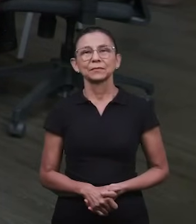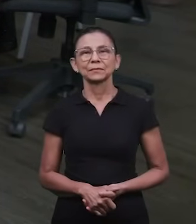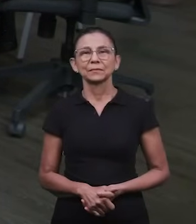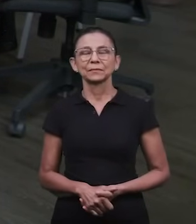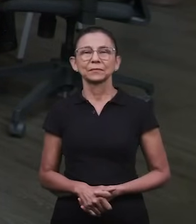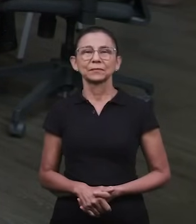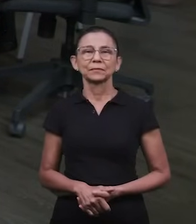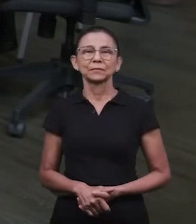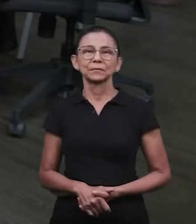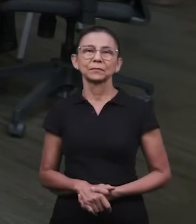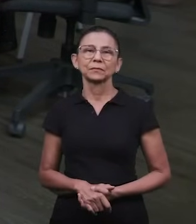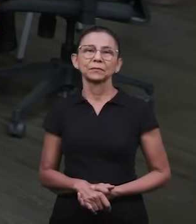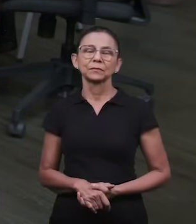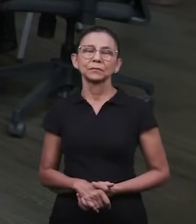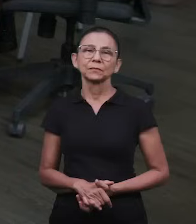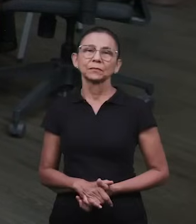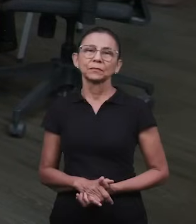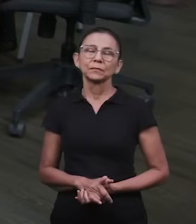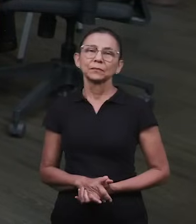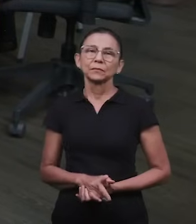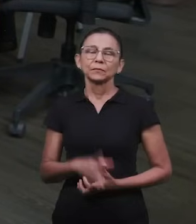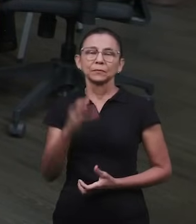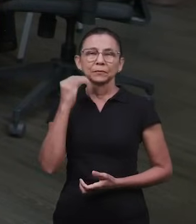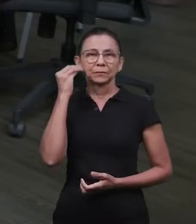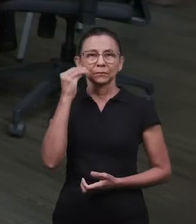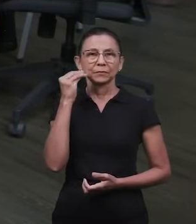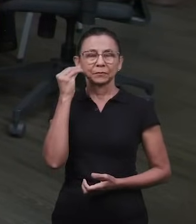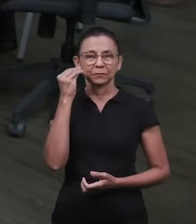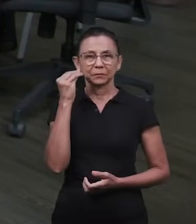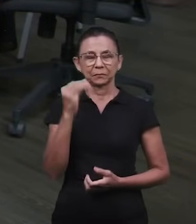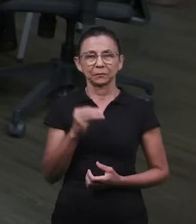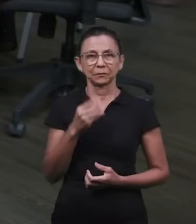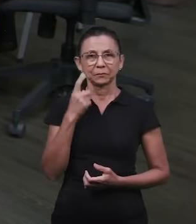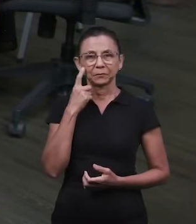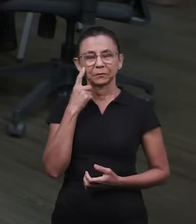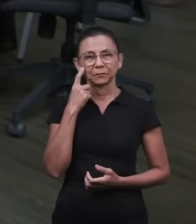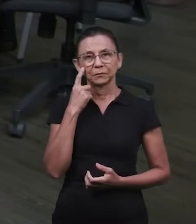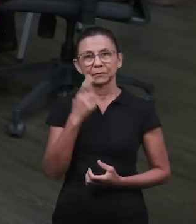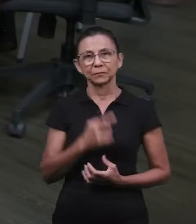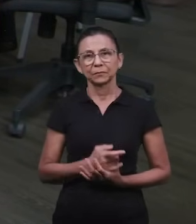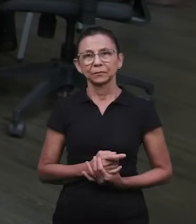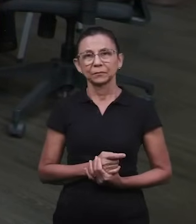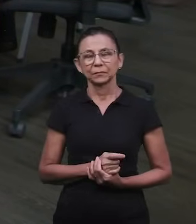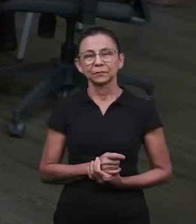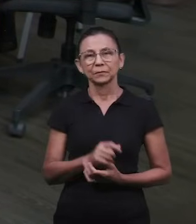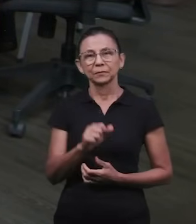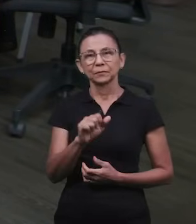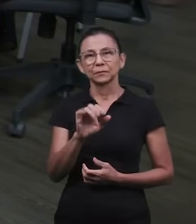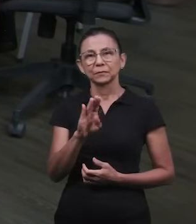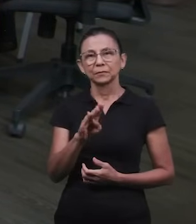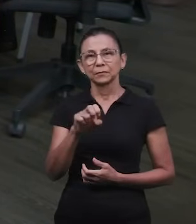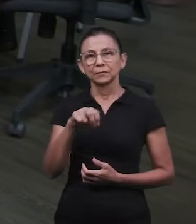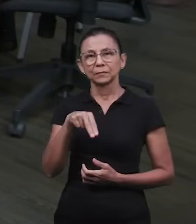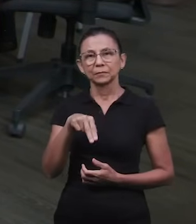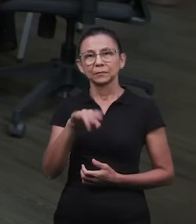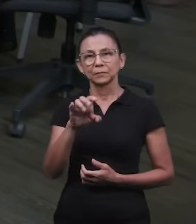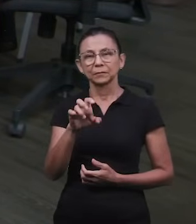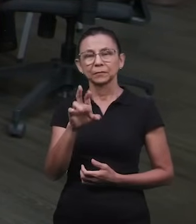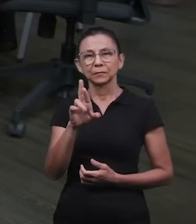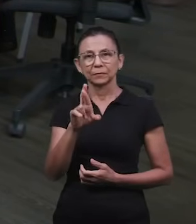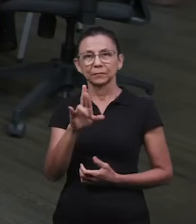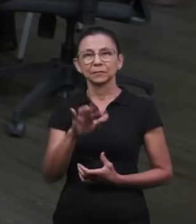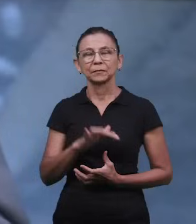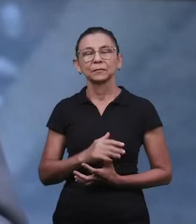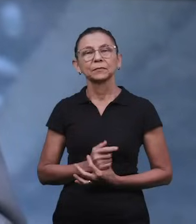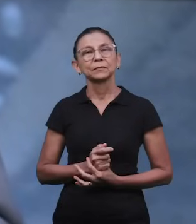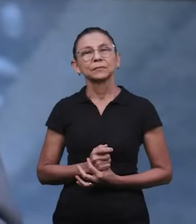Mas vamos lá, vamos seguir aqui com o programa. E a gente vai ouvir agora uma experiência que veio do nosso irmão Abner